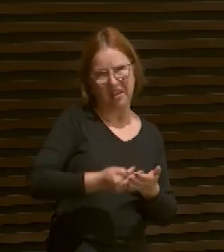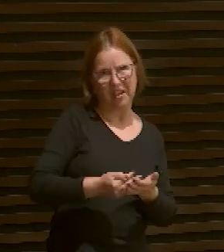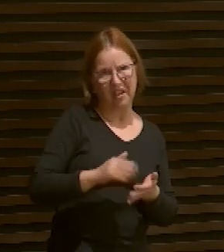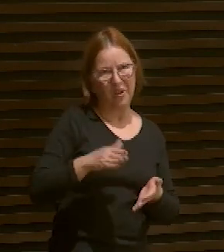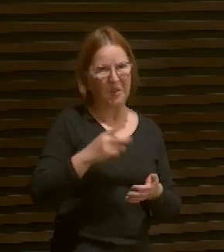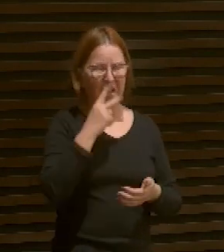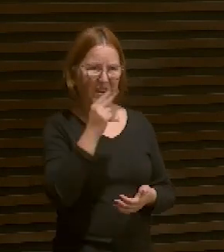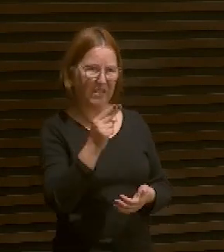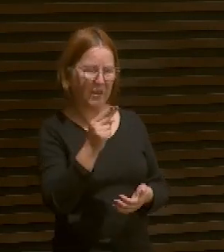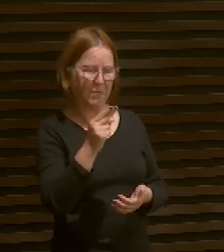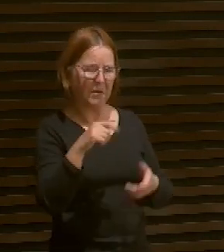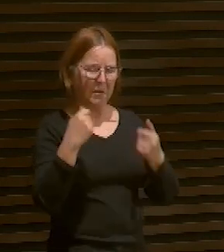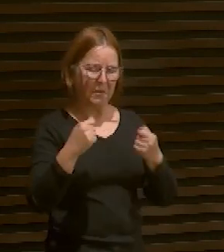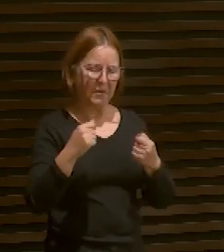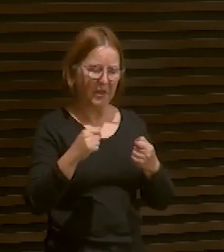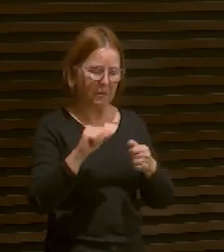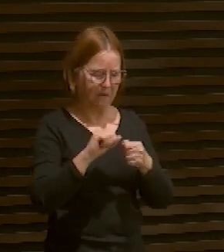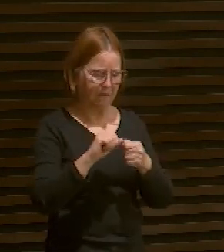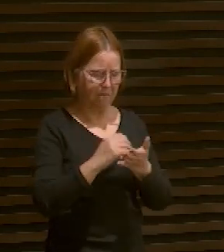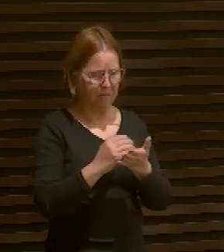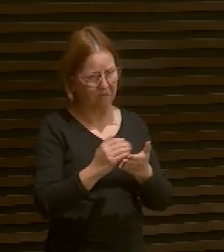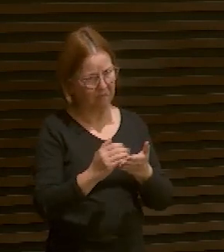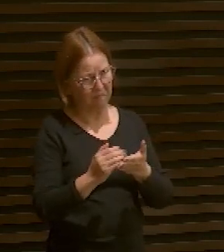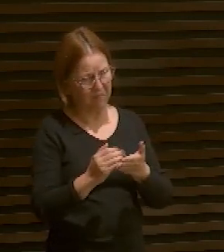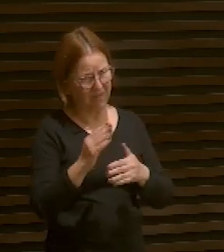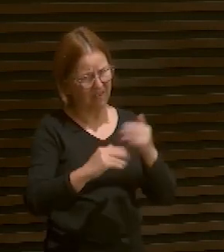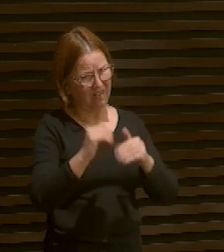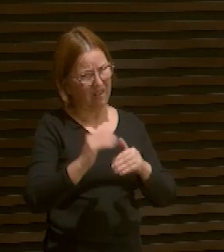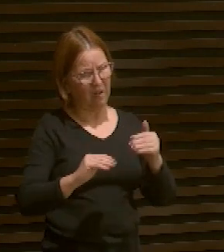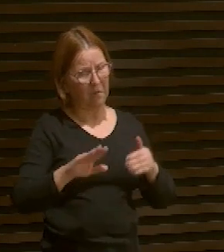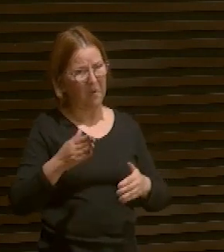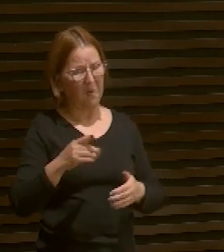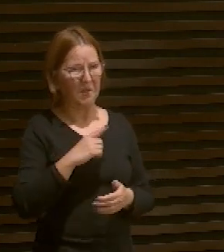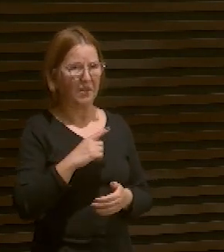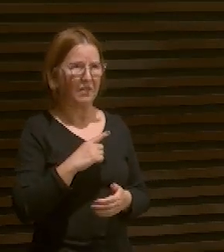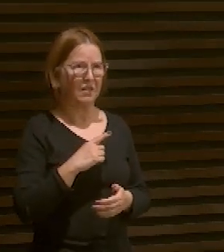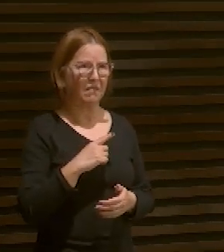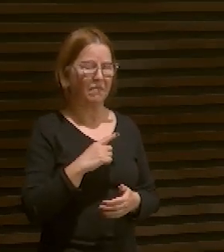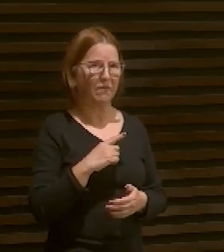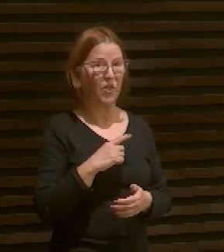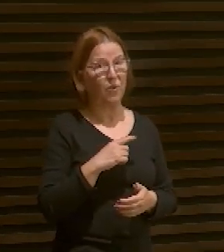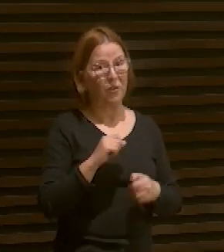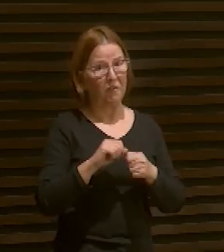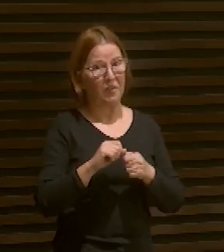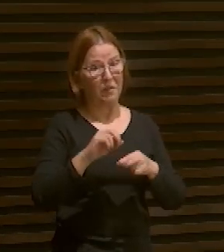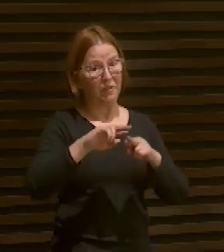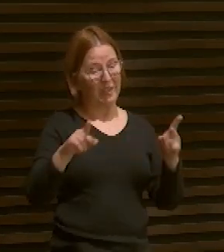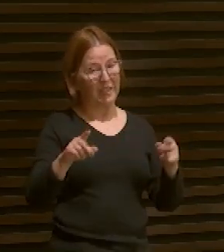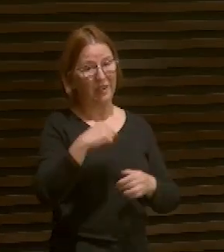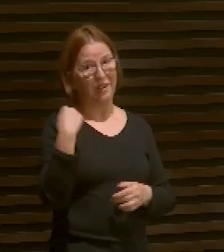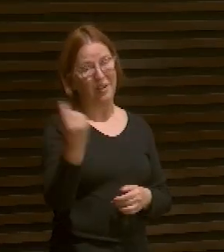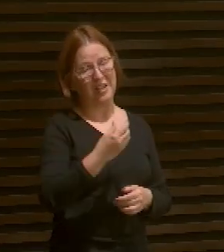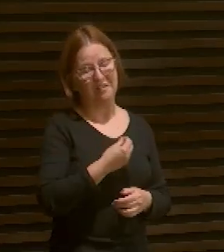que nós temos que ter alguma participação, ou que nós temos que fazer alguma diferença na nossa